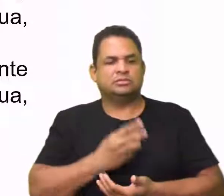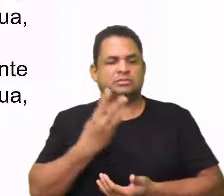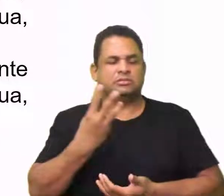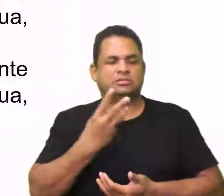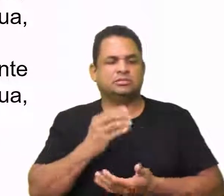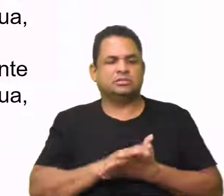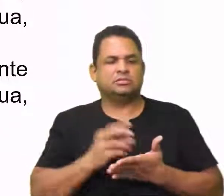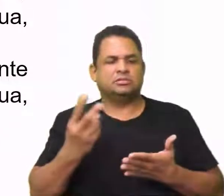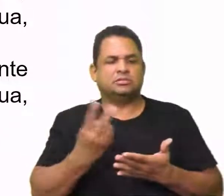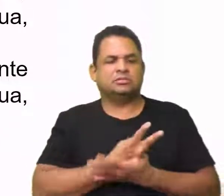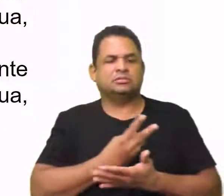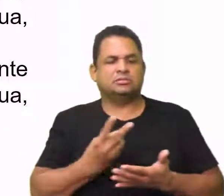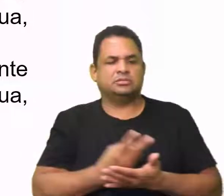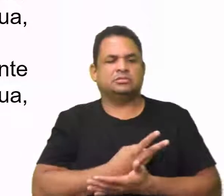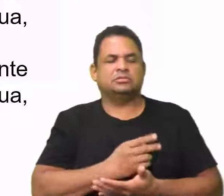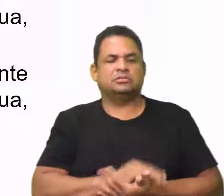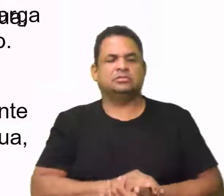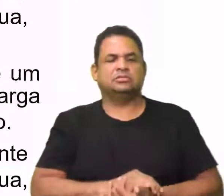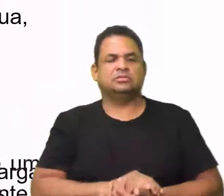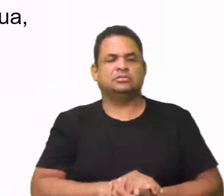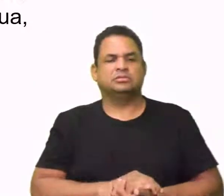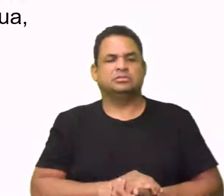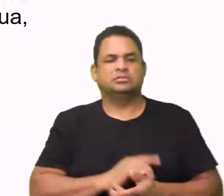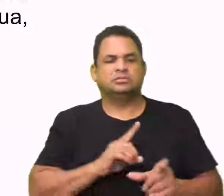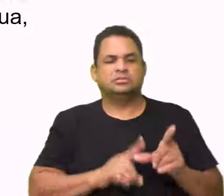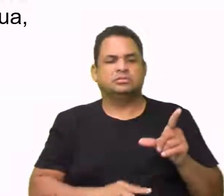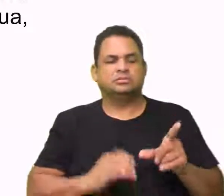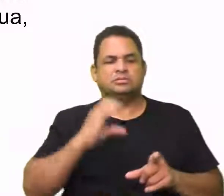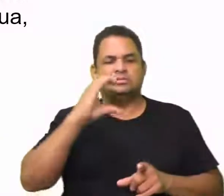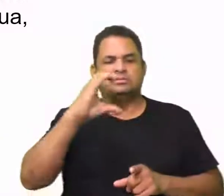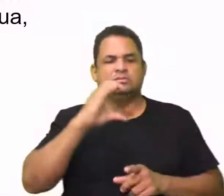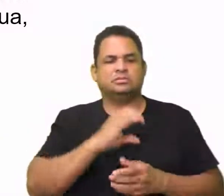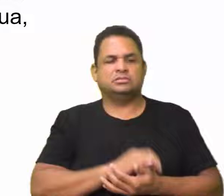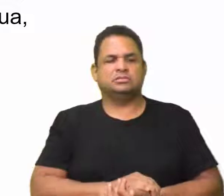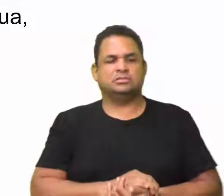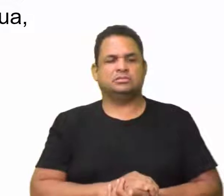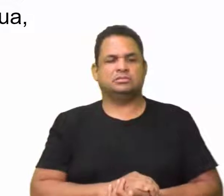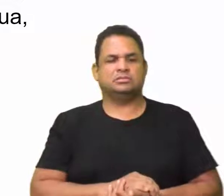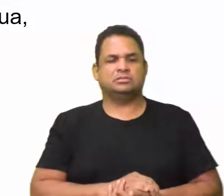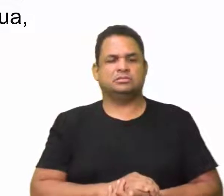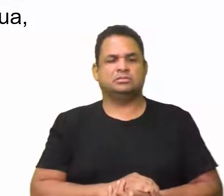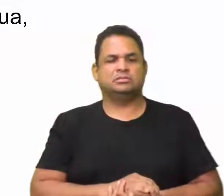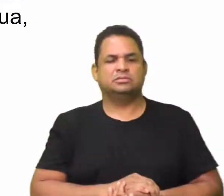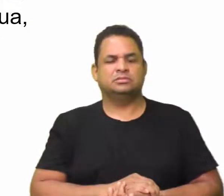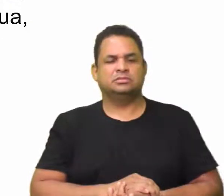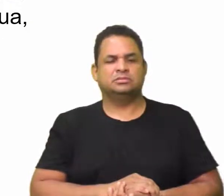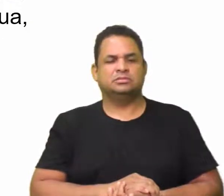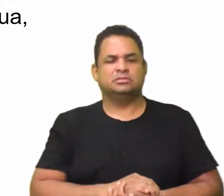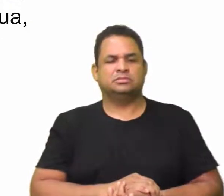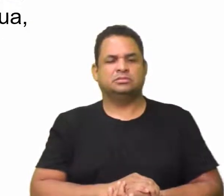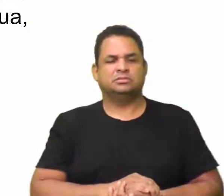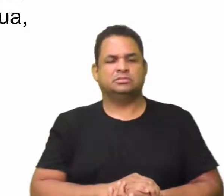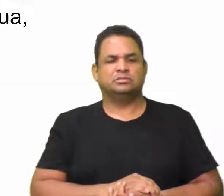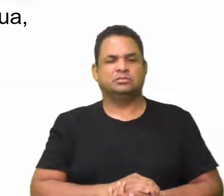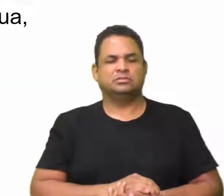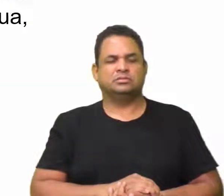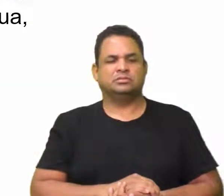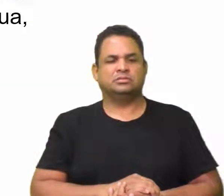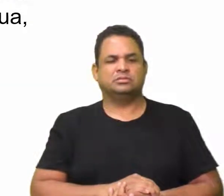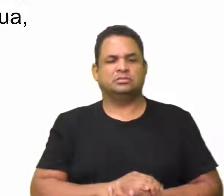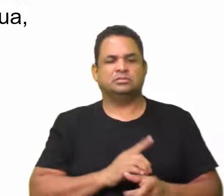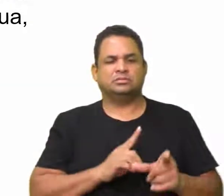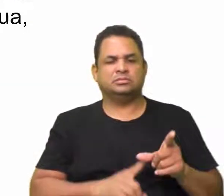então temos aí a letra C, né? Então, olha aí. Olha aí. Só tirando, pronto. Então, a letra